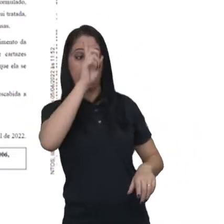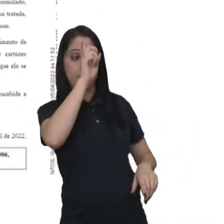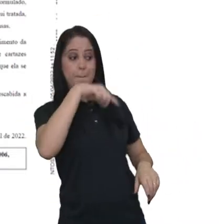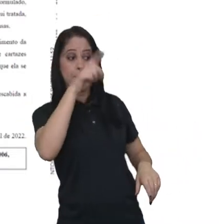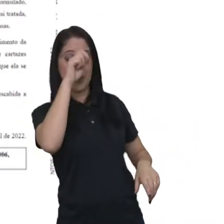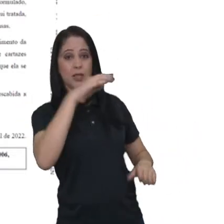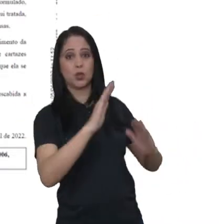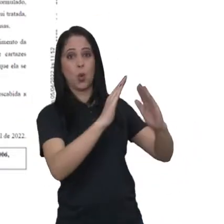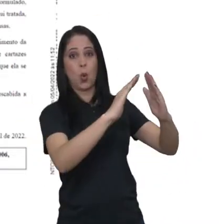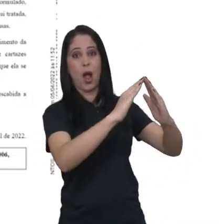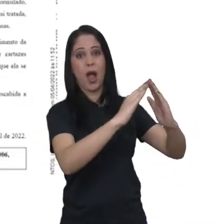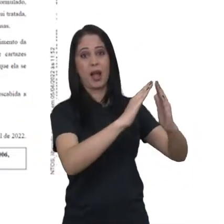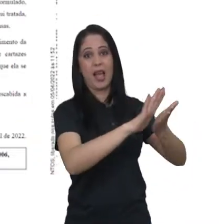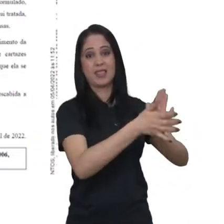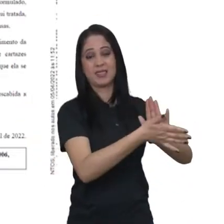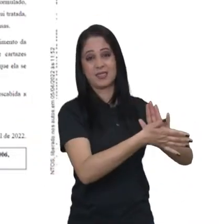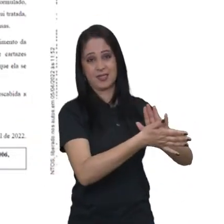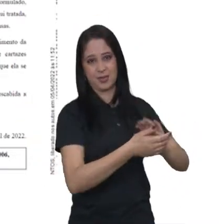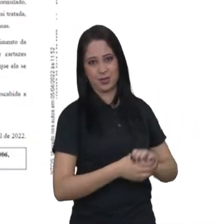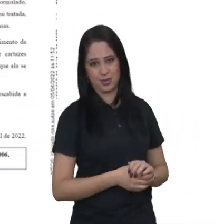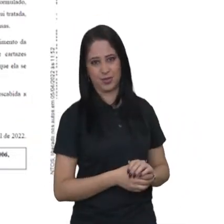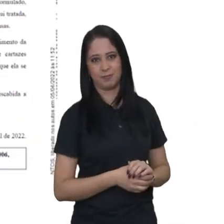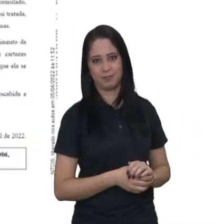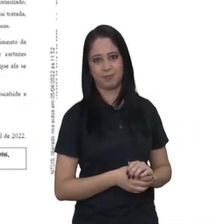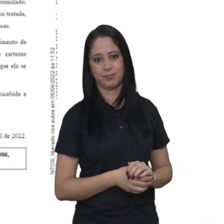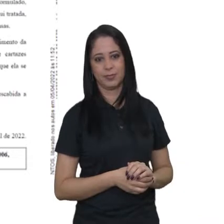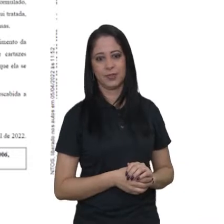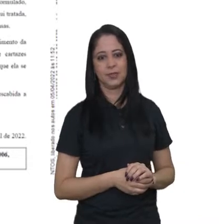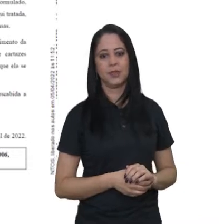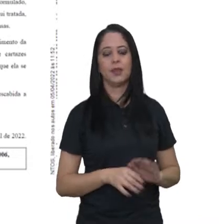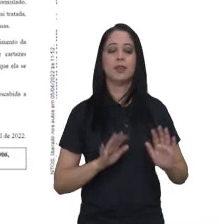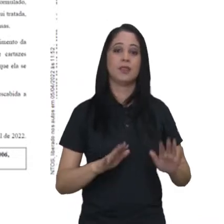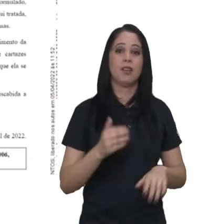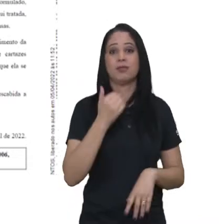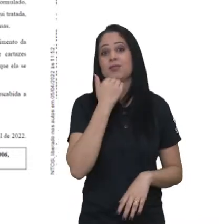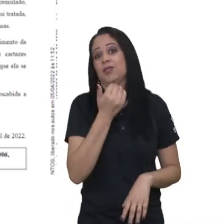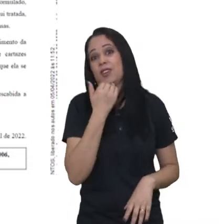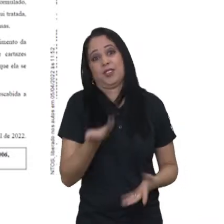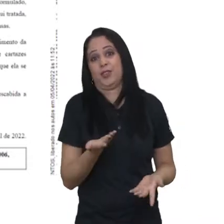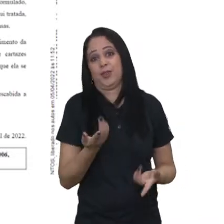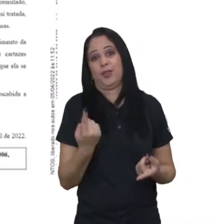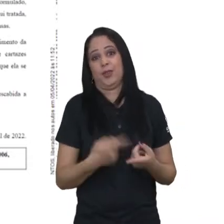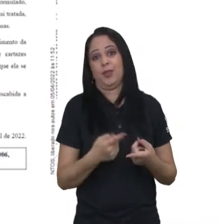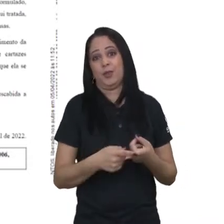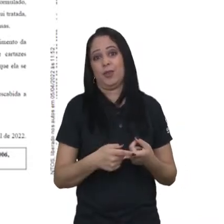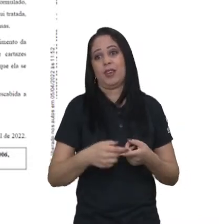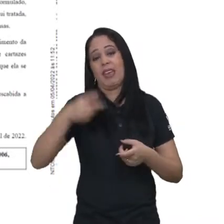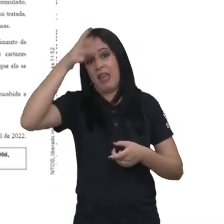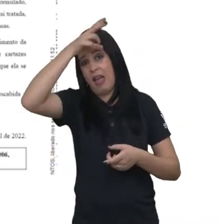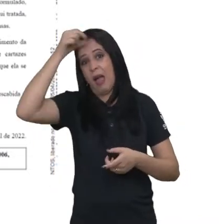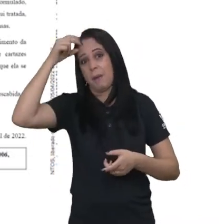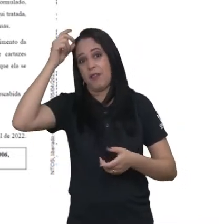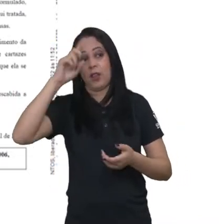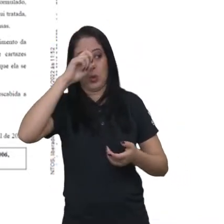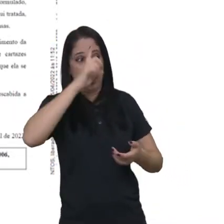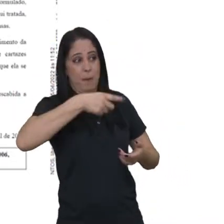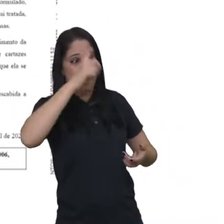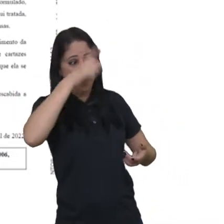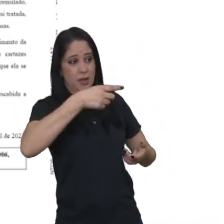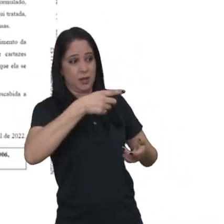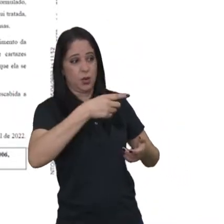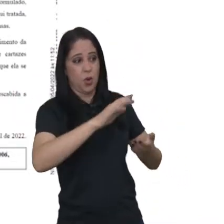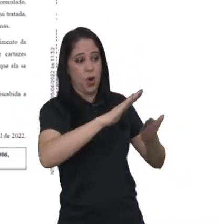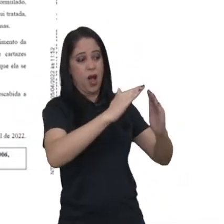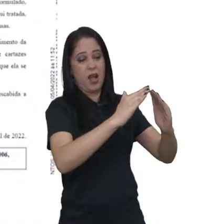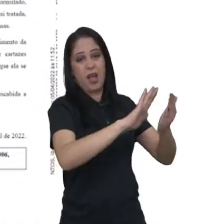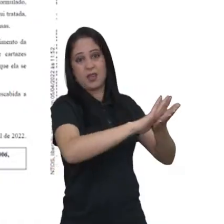Com base no argumento que foi feito sem cuidado. E, no final, não adiantou muito ter risco ou não ter risco porque a sentença foi de procedência para tirar as